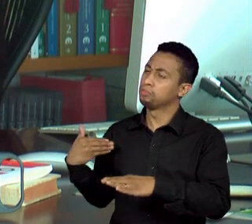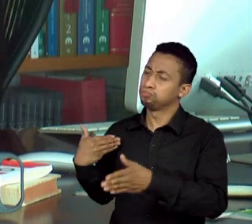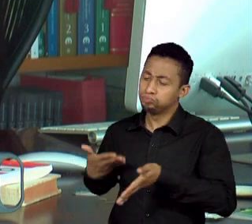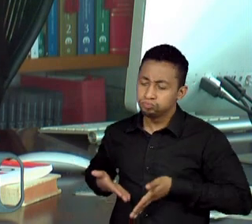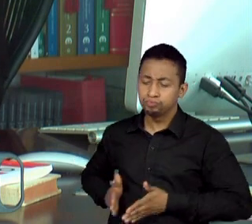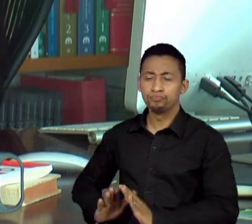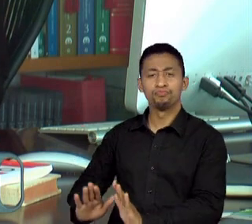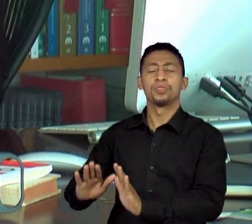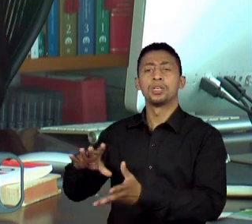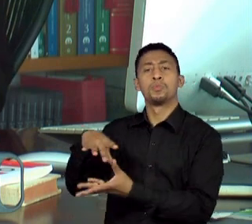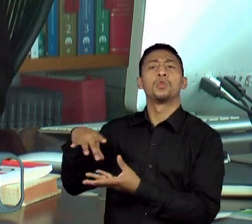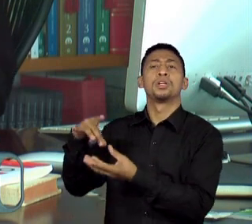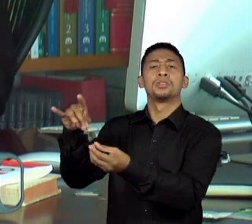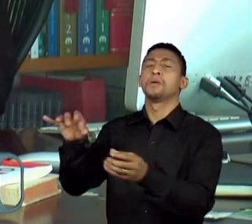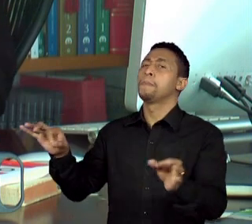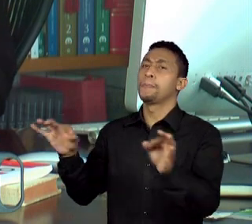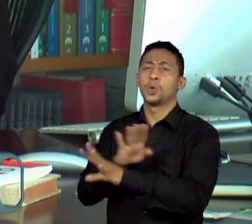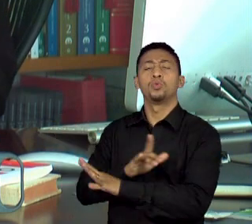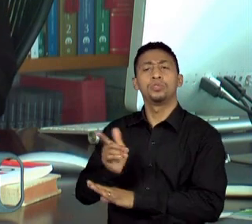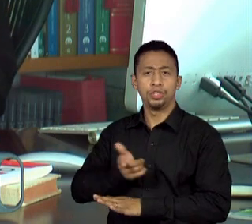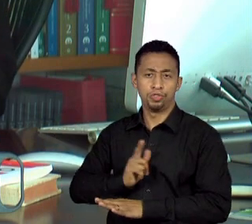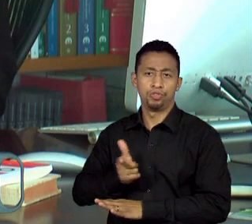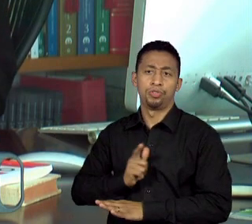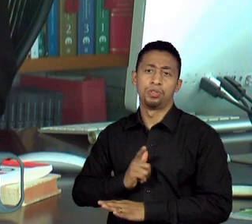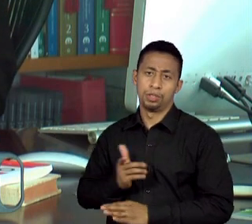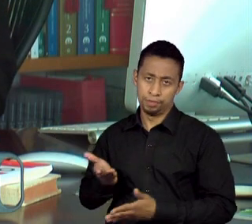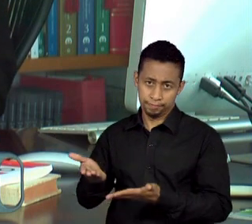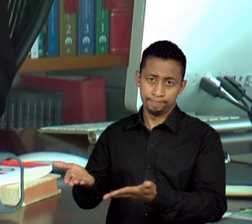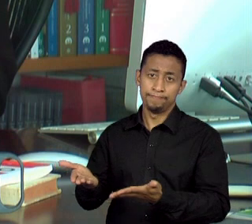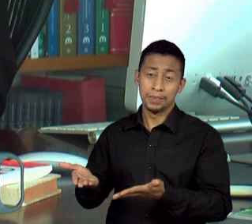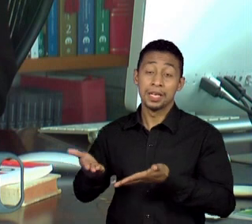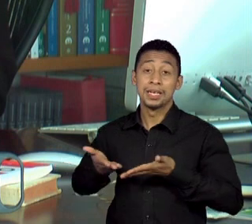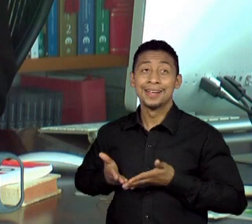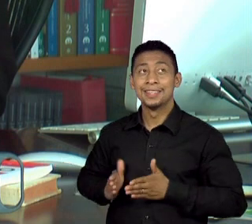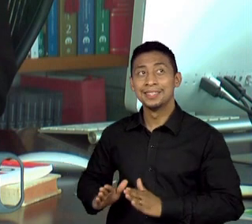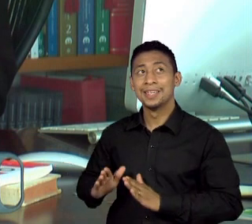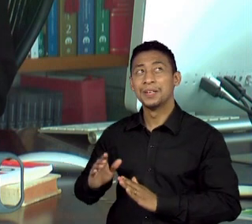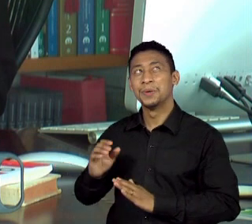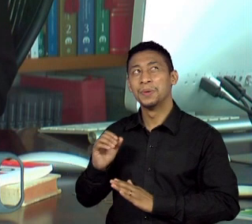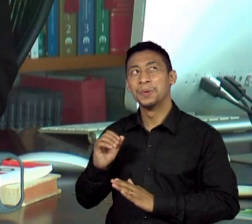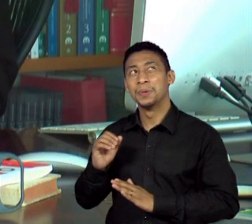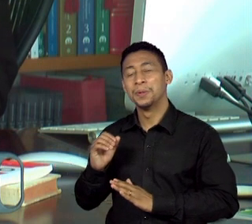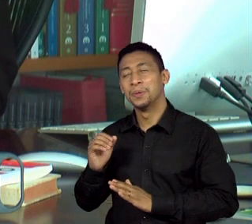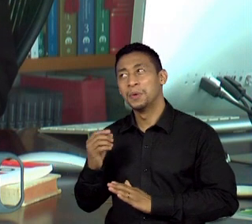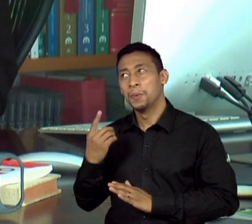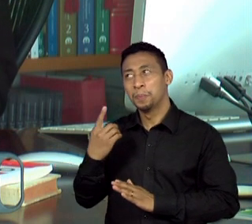viveu, né? Digamos que ela nasceu em 80,